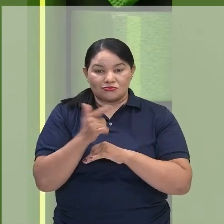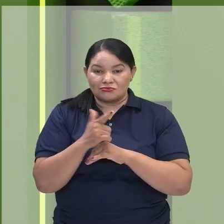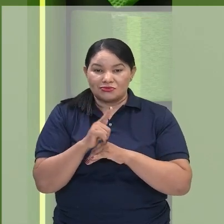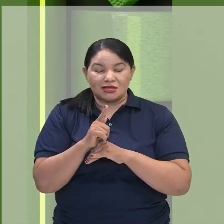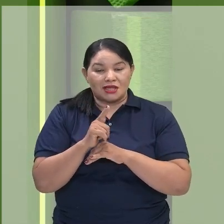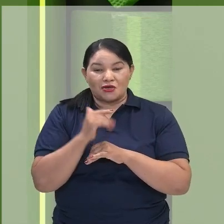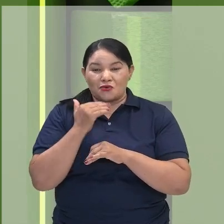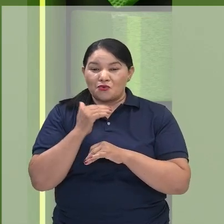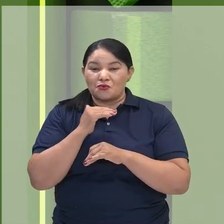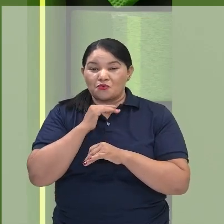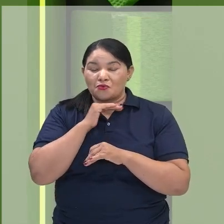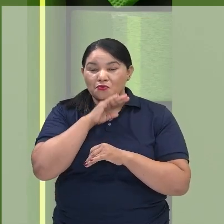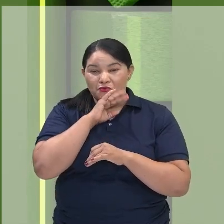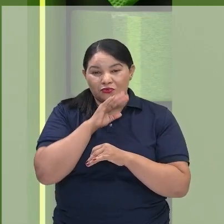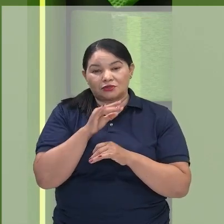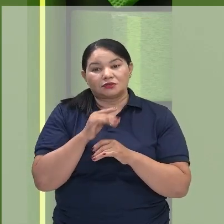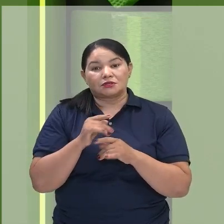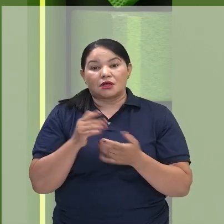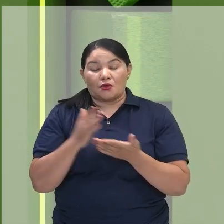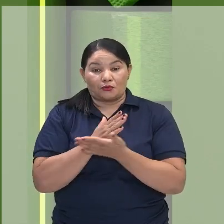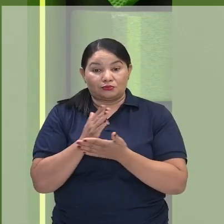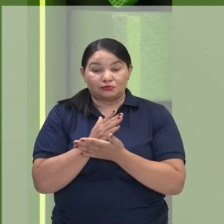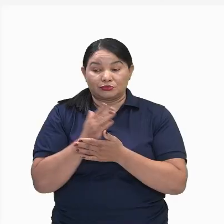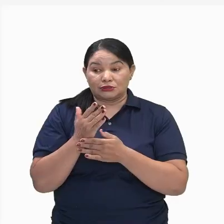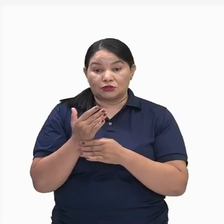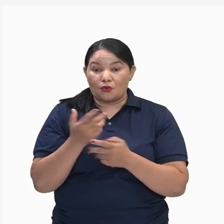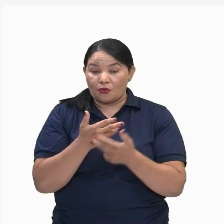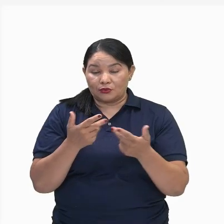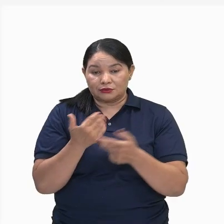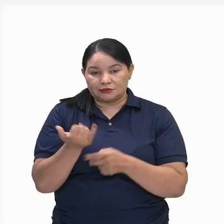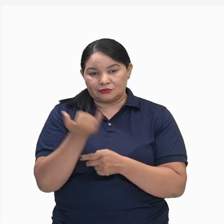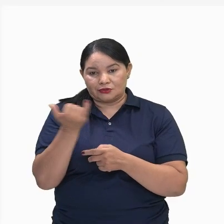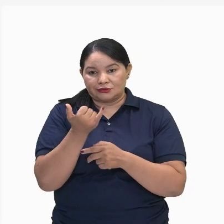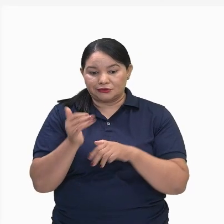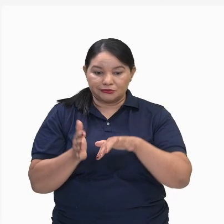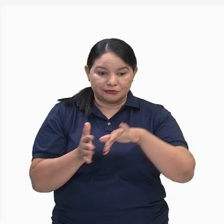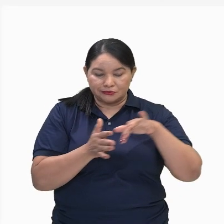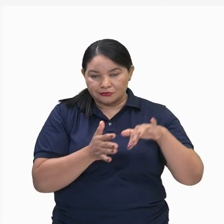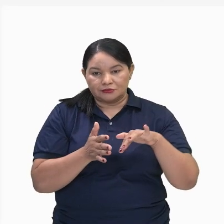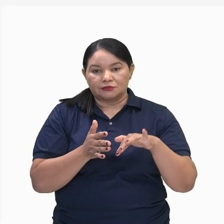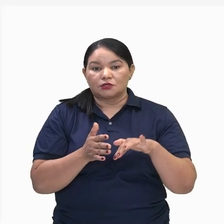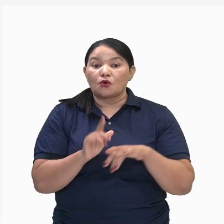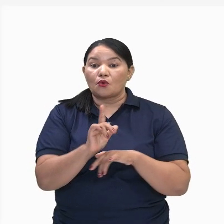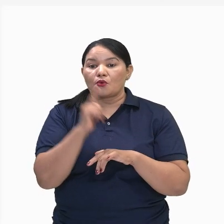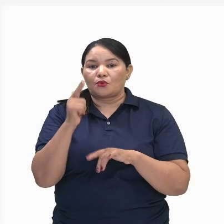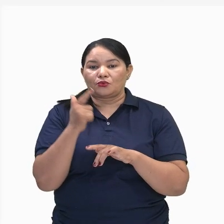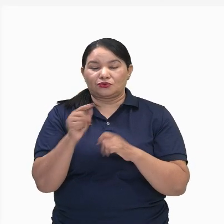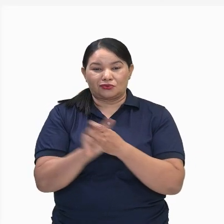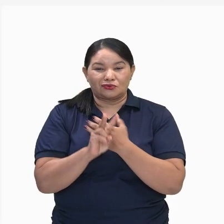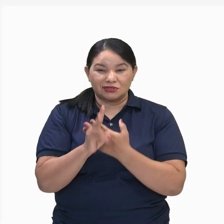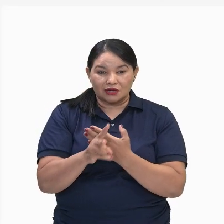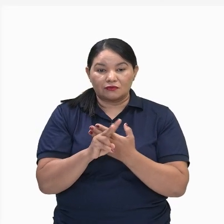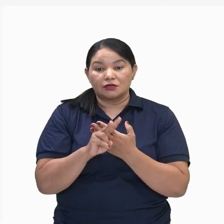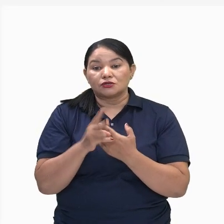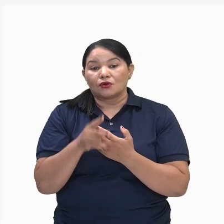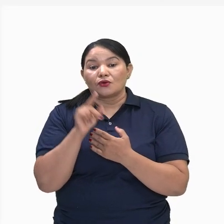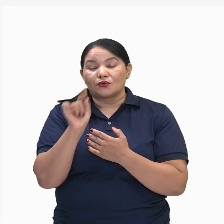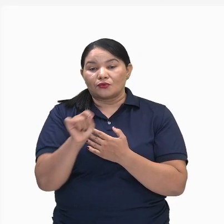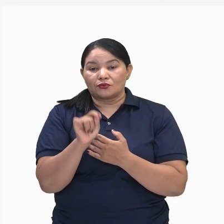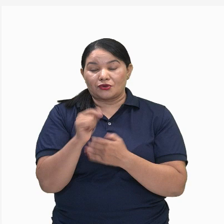importantes foram deixados de lado. E aí algumas das consequências dessa construção foi uma área enorme de